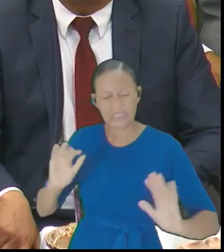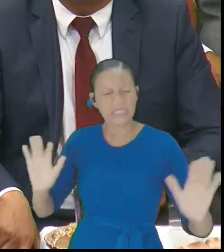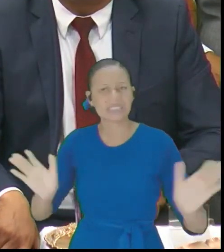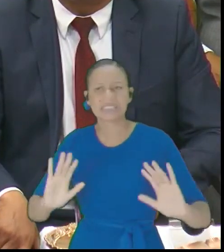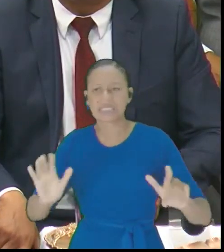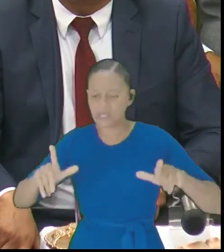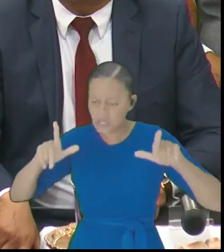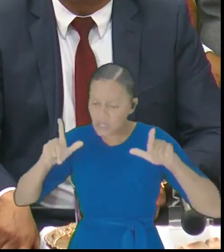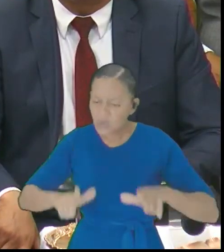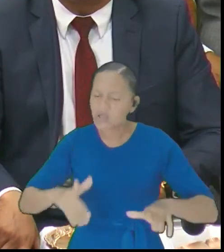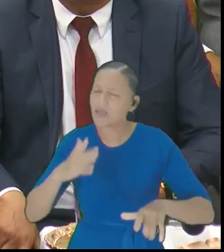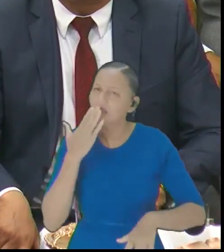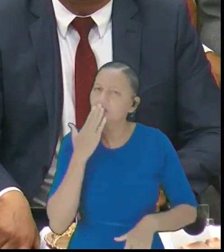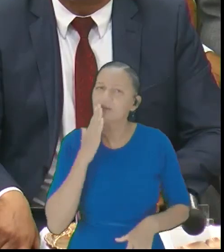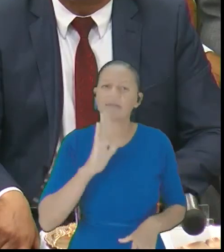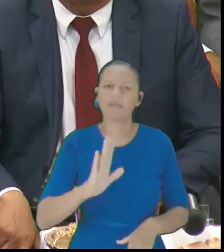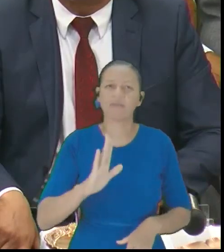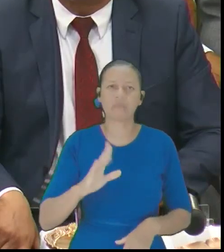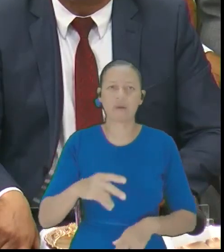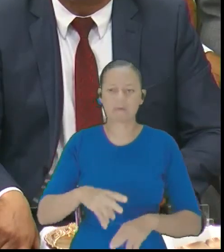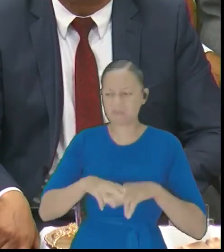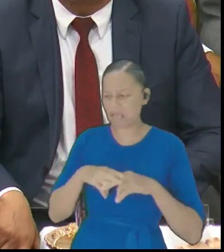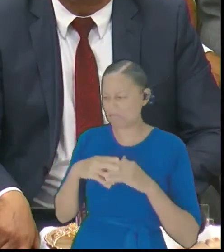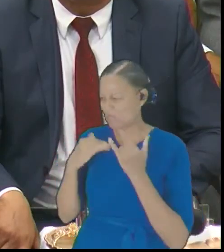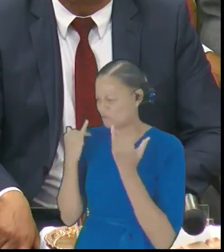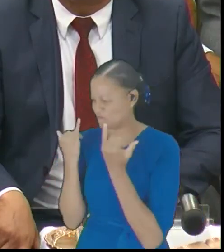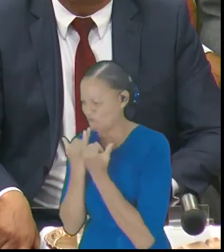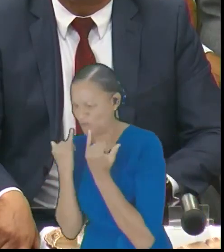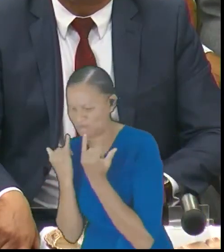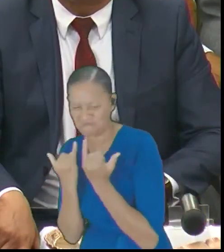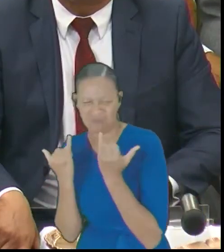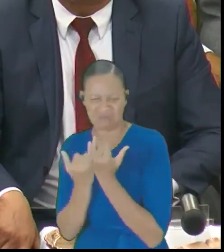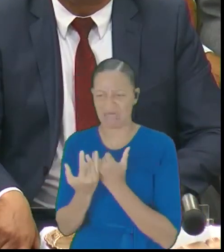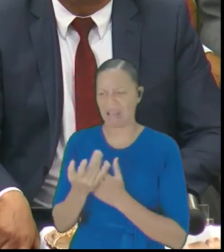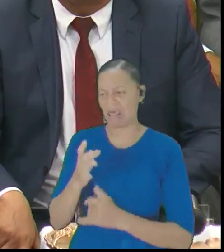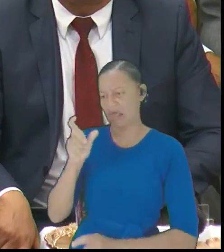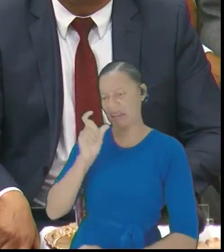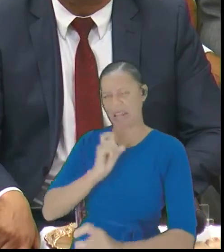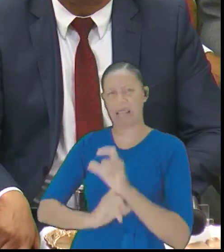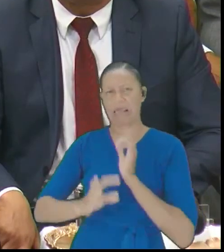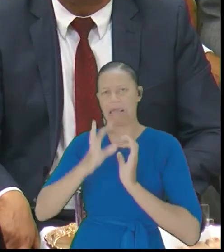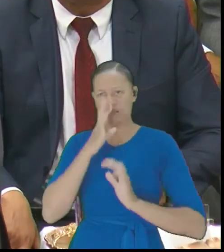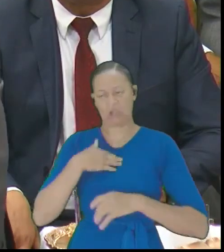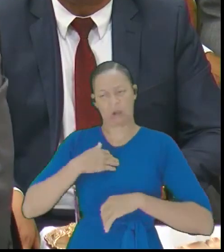da promessa por causa de picuinha, de coisa secundária.